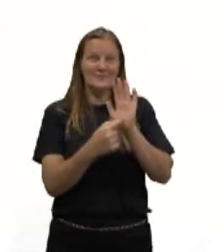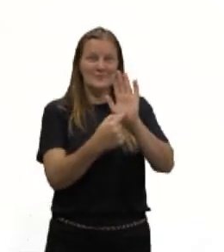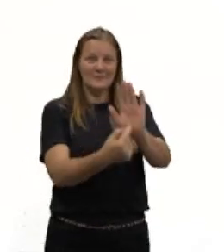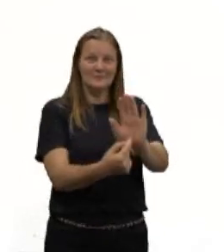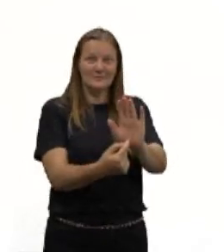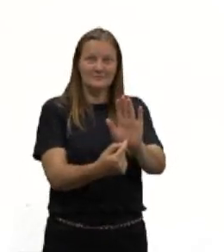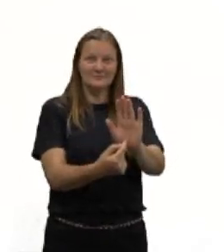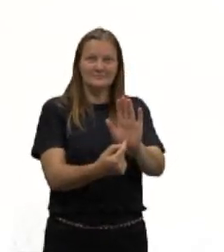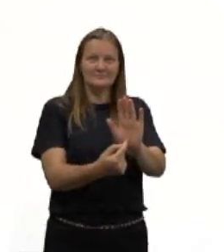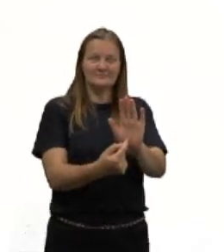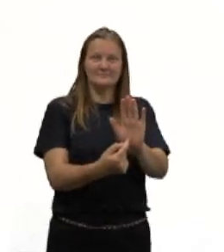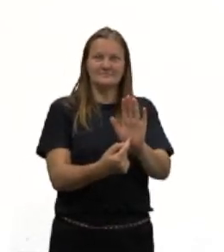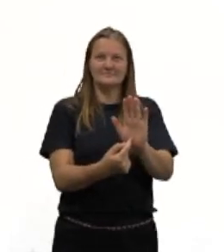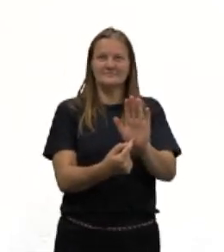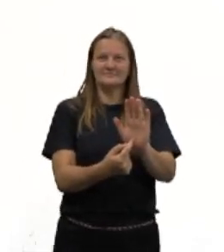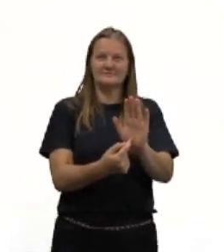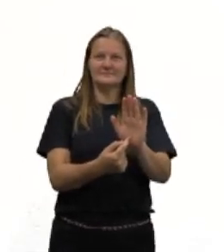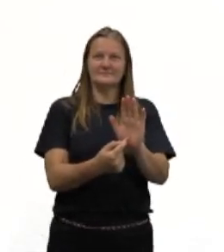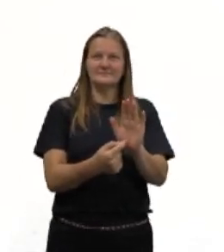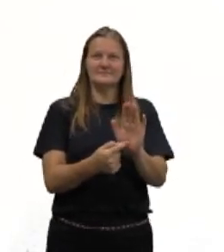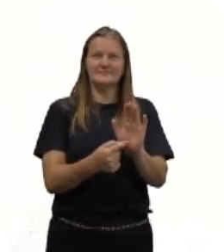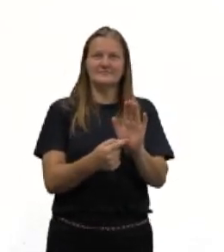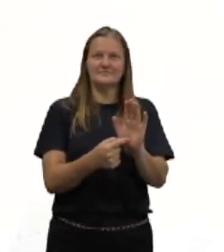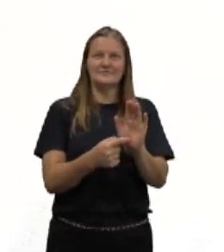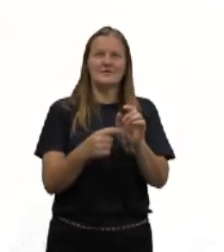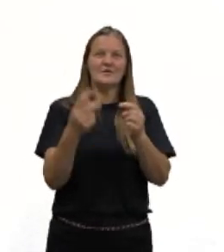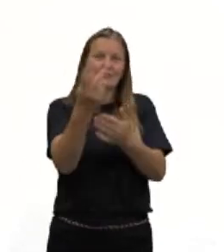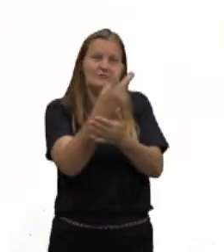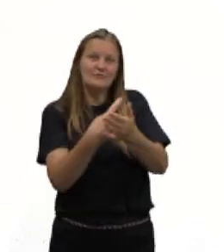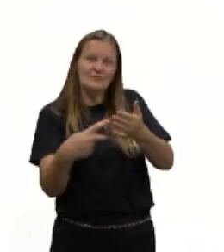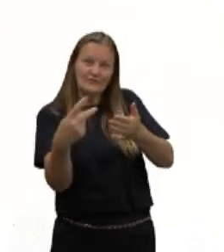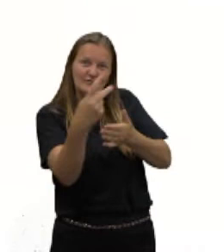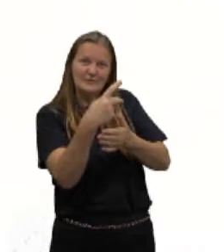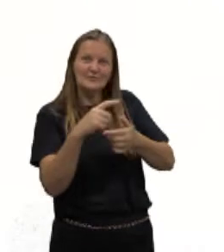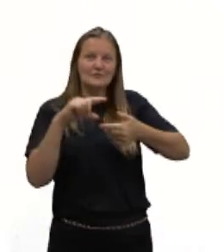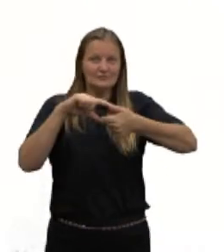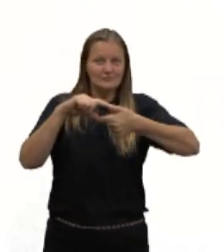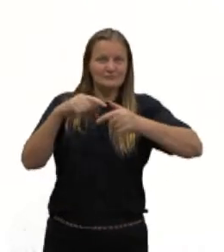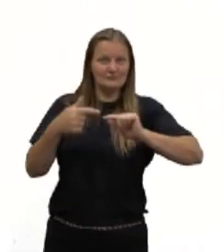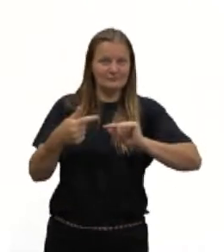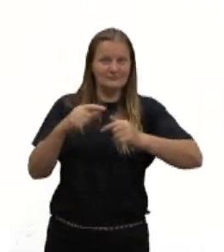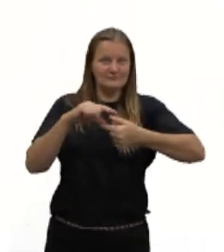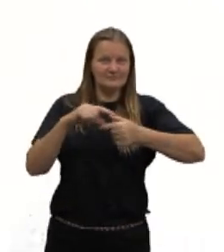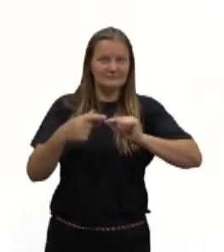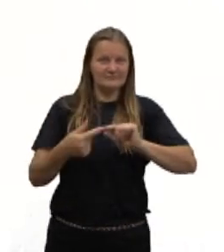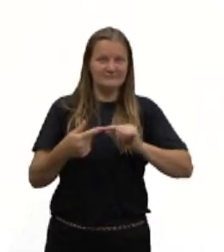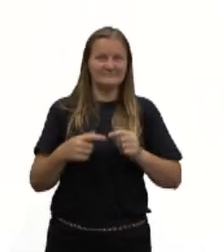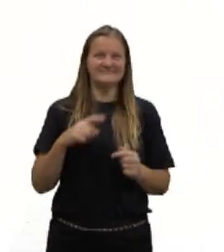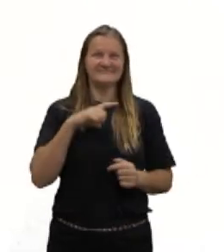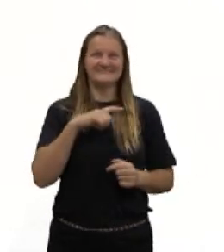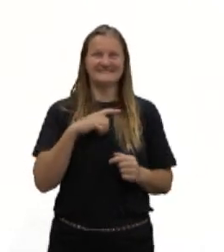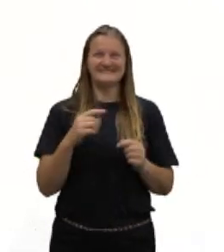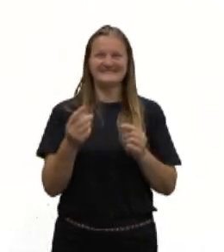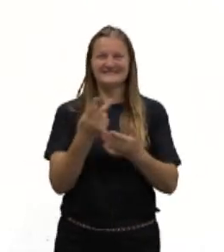esses elementos, essas figuras geométricas, né, então,